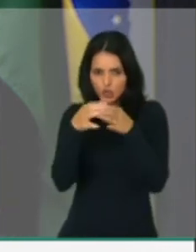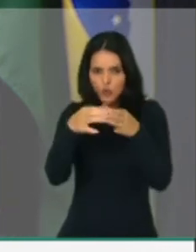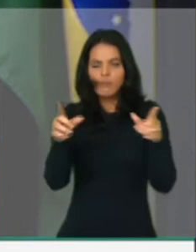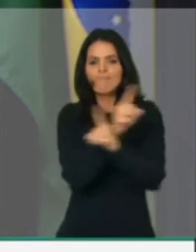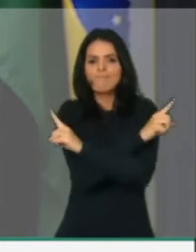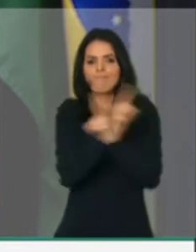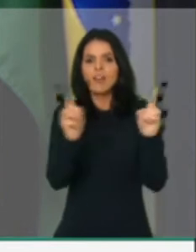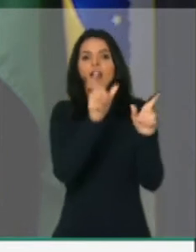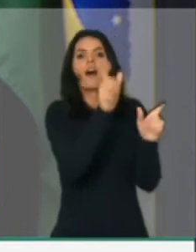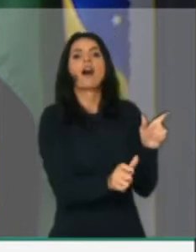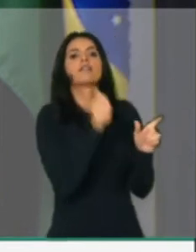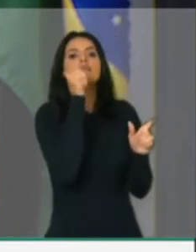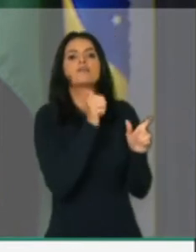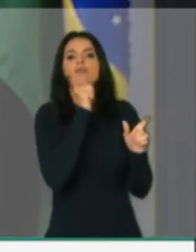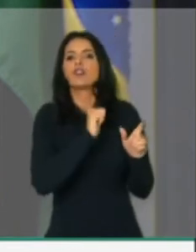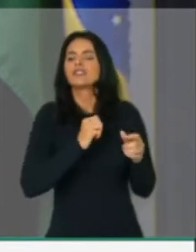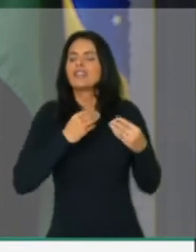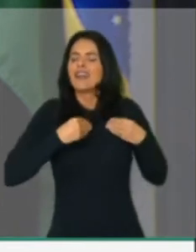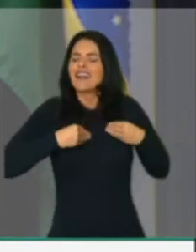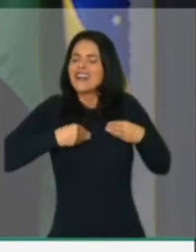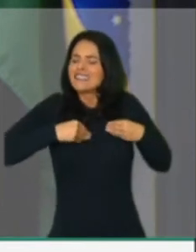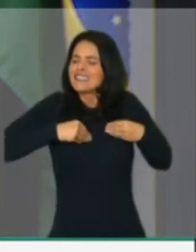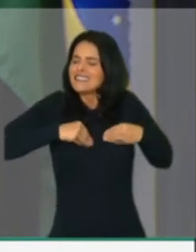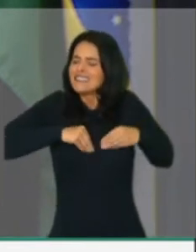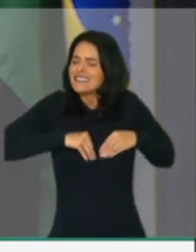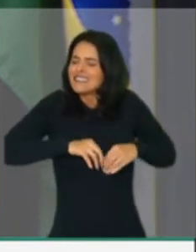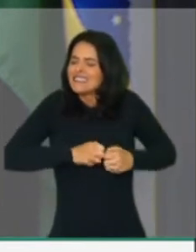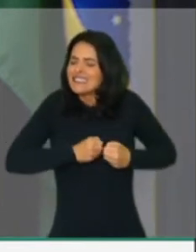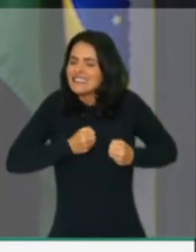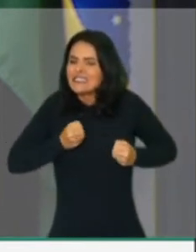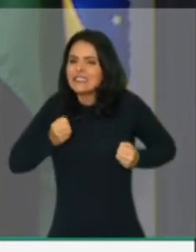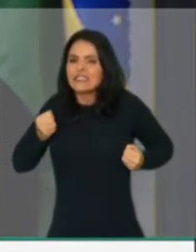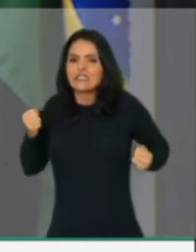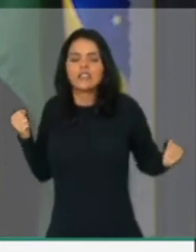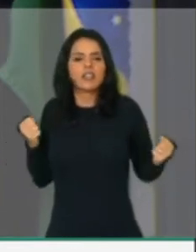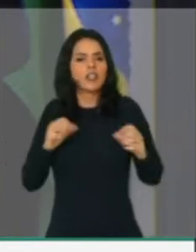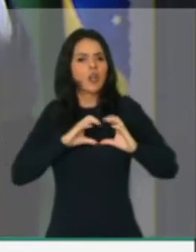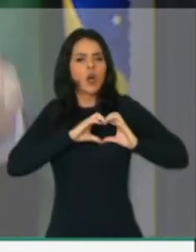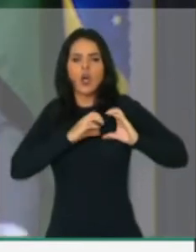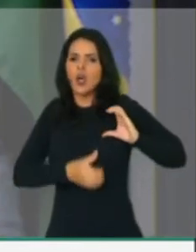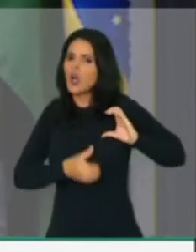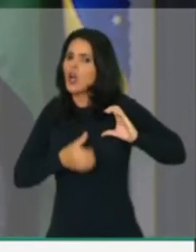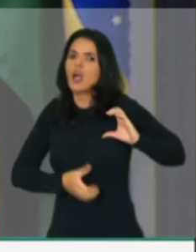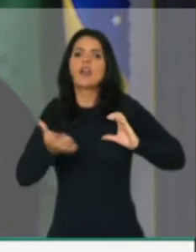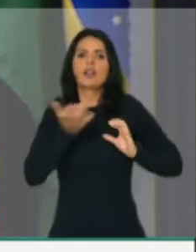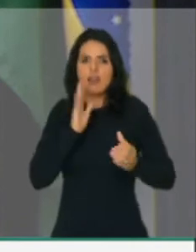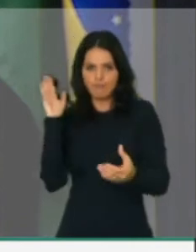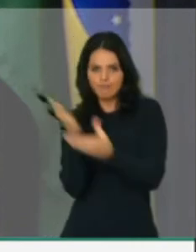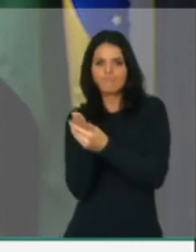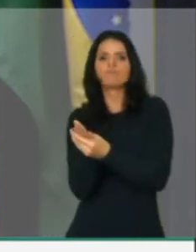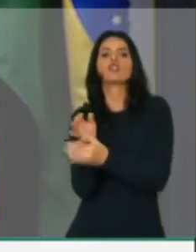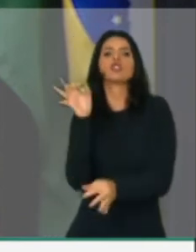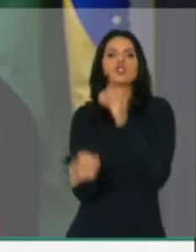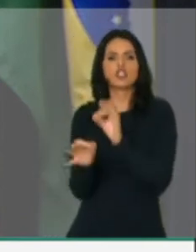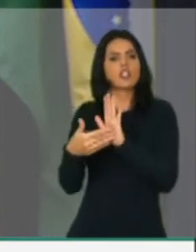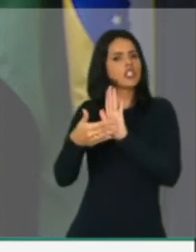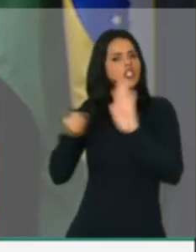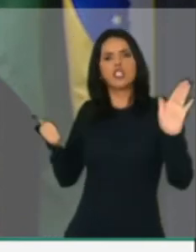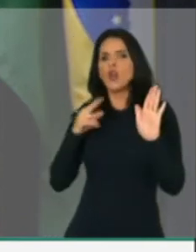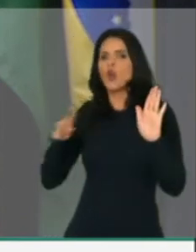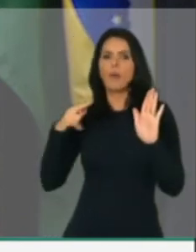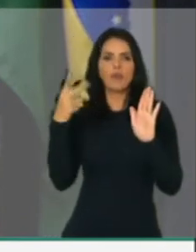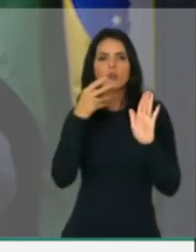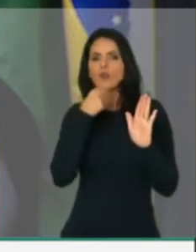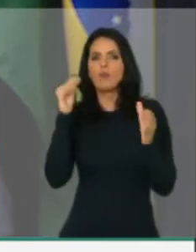está devastada ela está querendo entrar na justiça para que tira o seu nome porque não